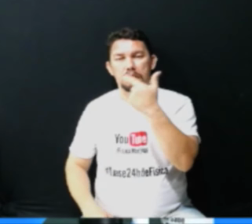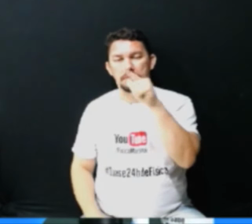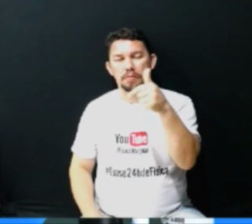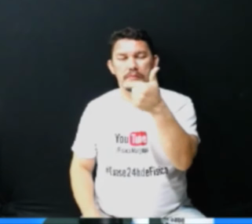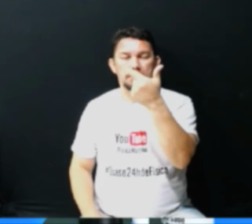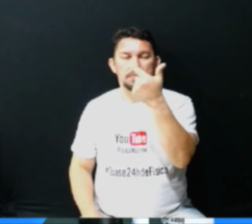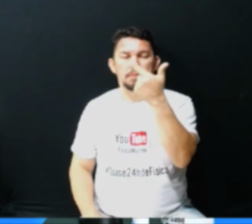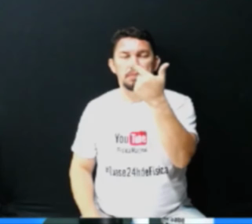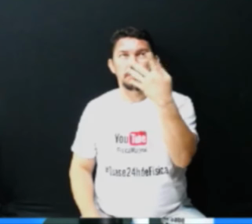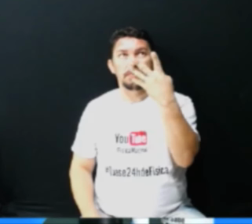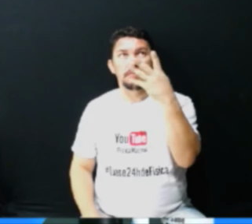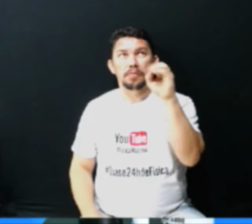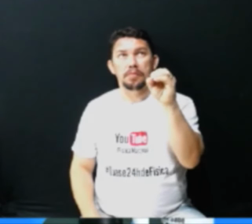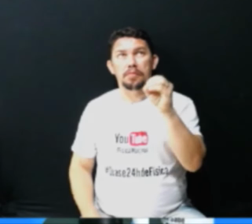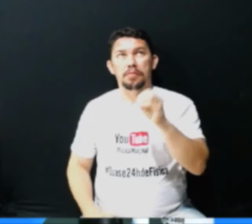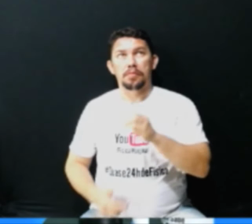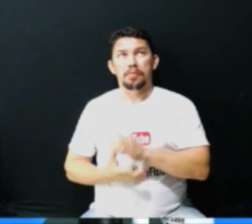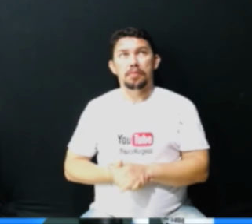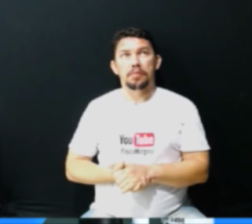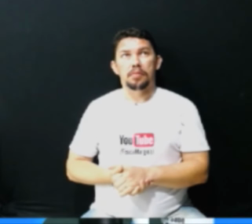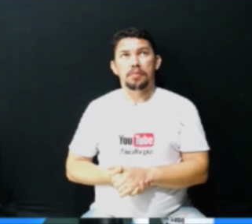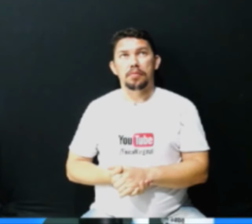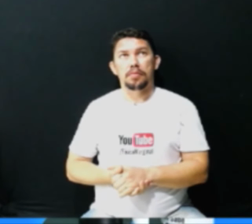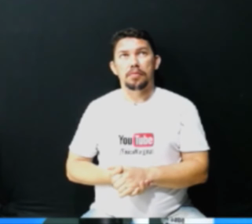Consegue enxergar aí? Posso aumentar isso aqui.